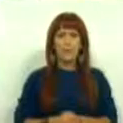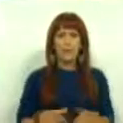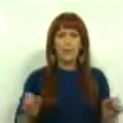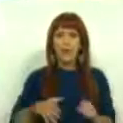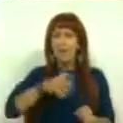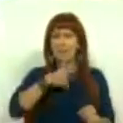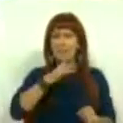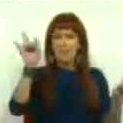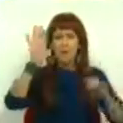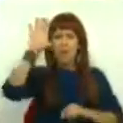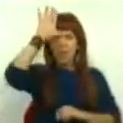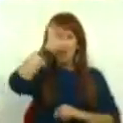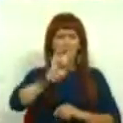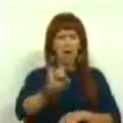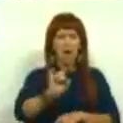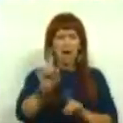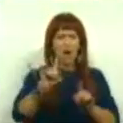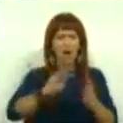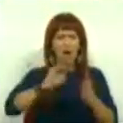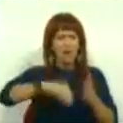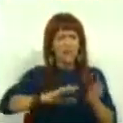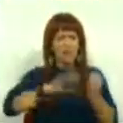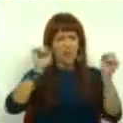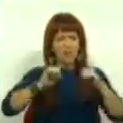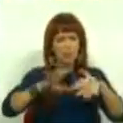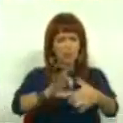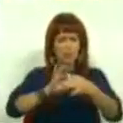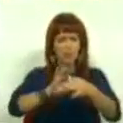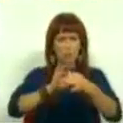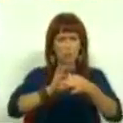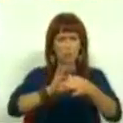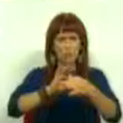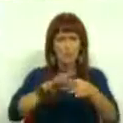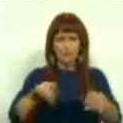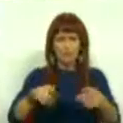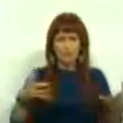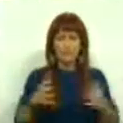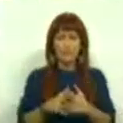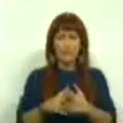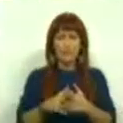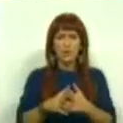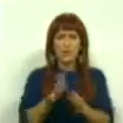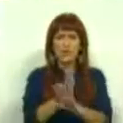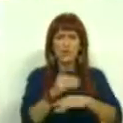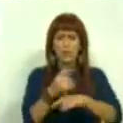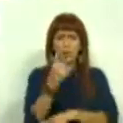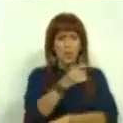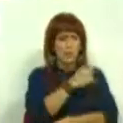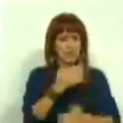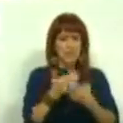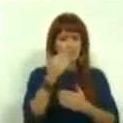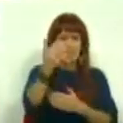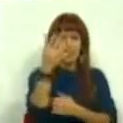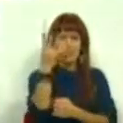não é retórica quando o Governo assina protocolos de colaboração com um setor que representa mais